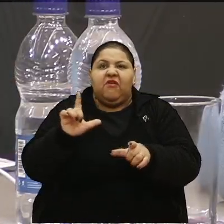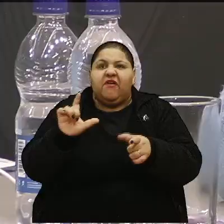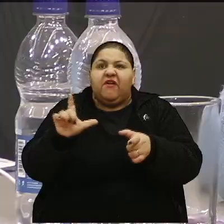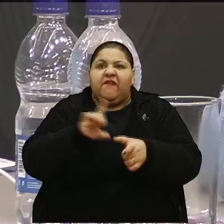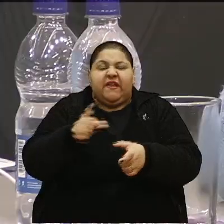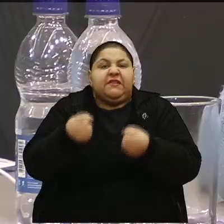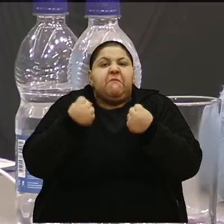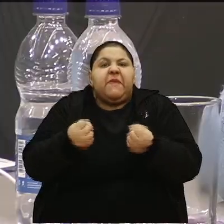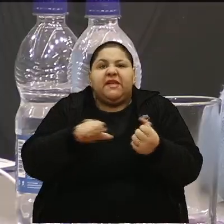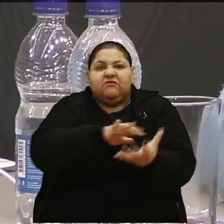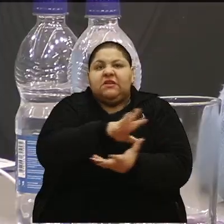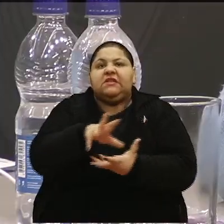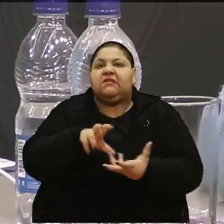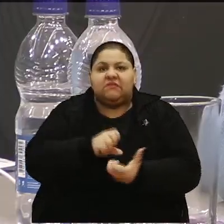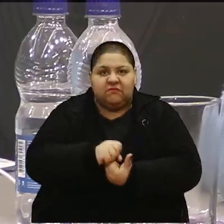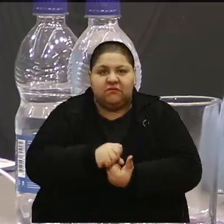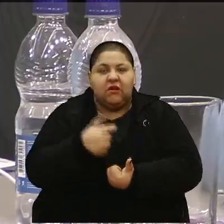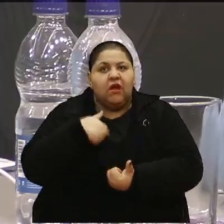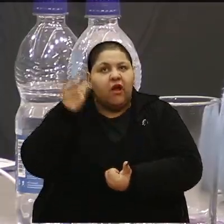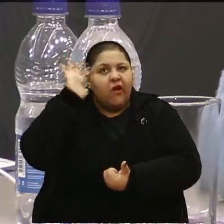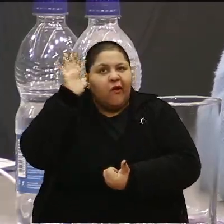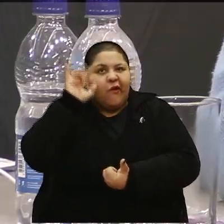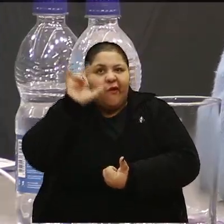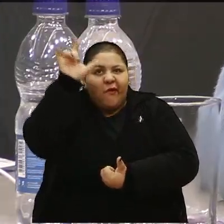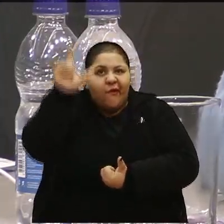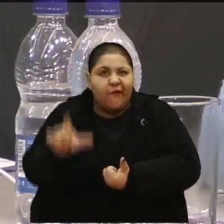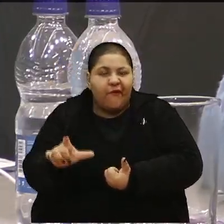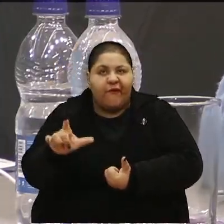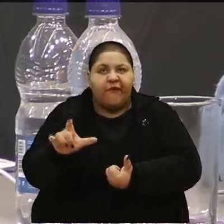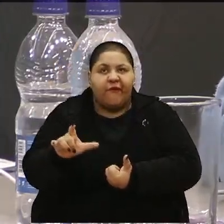que fazem peso na terra. Eu imagino quando uma pessoa